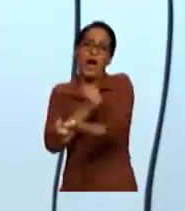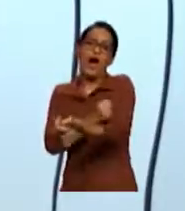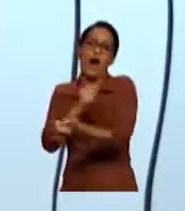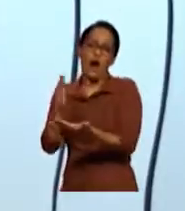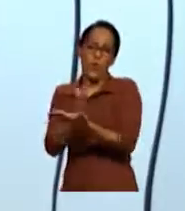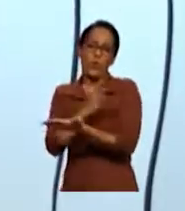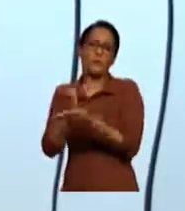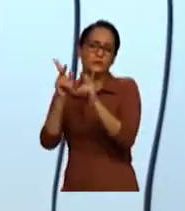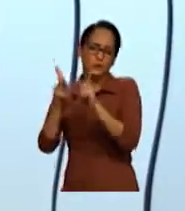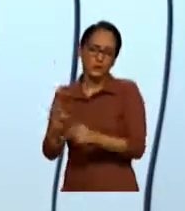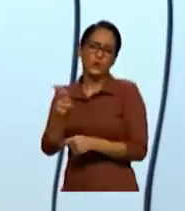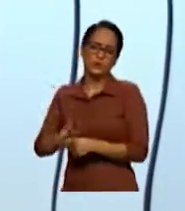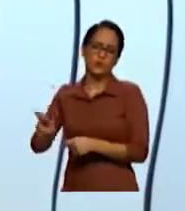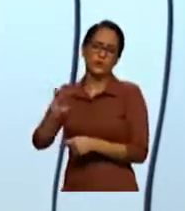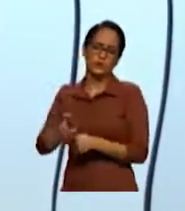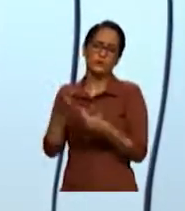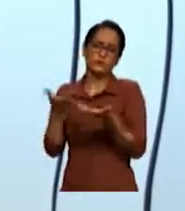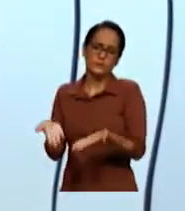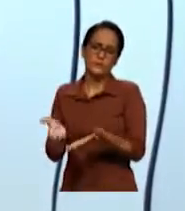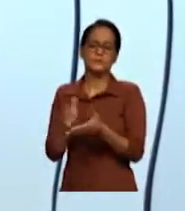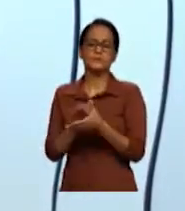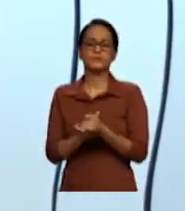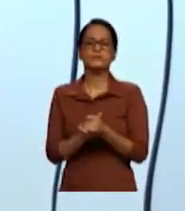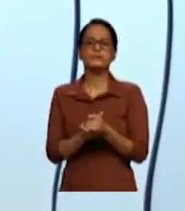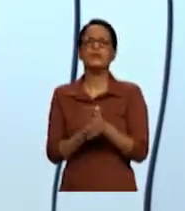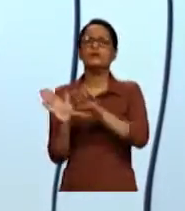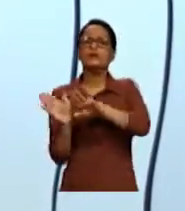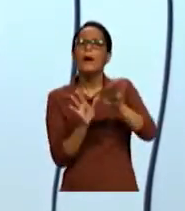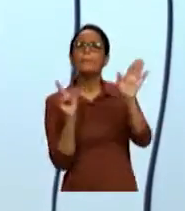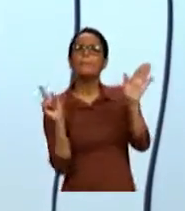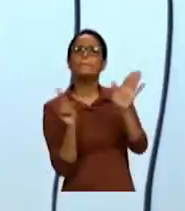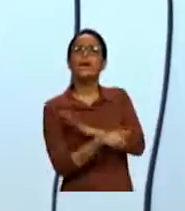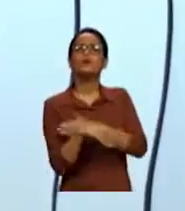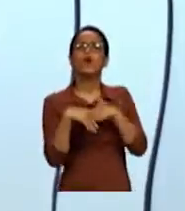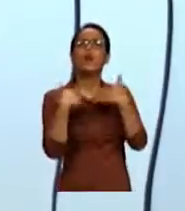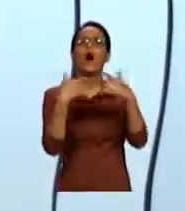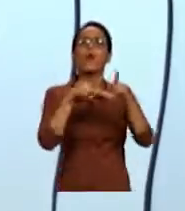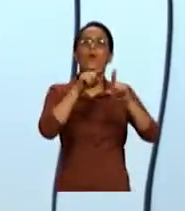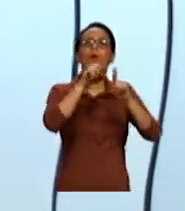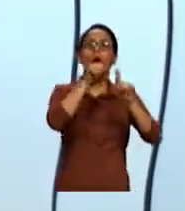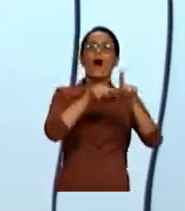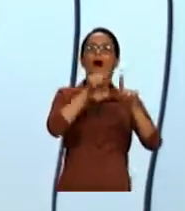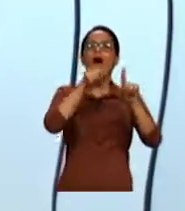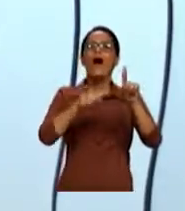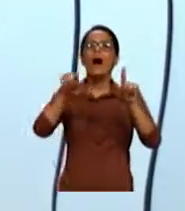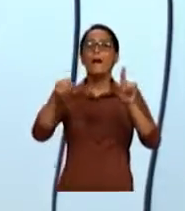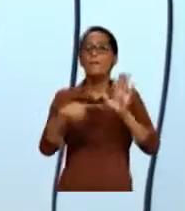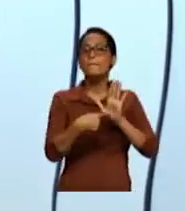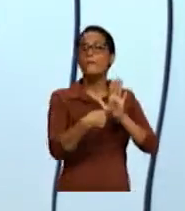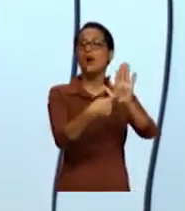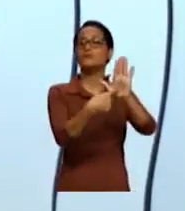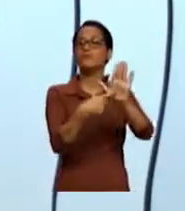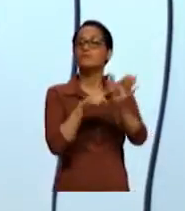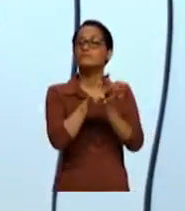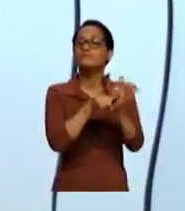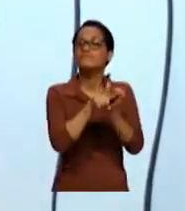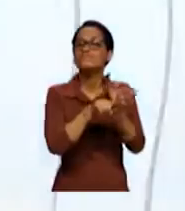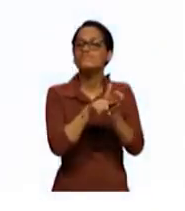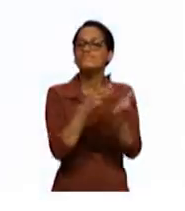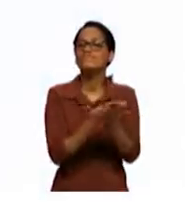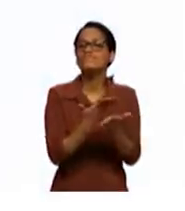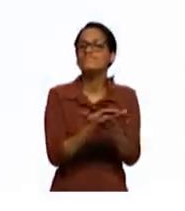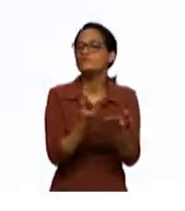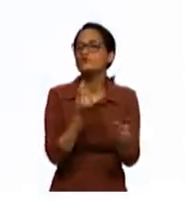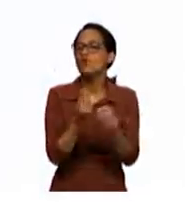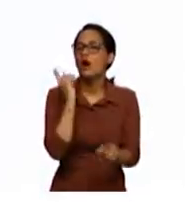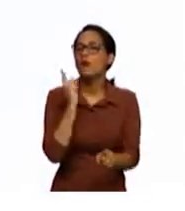esportistas. Aí pergunta, qual gráfico vai representar os resultados desse estudo? Como então que a